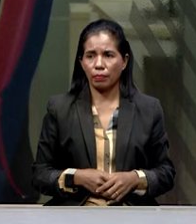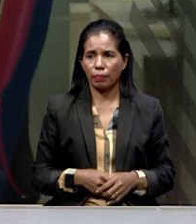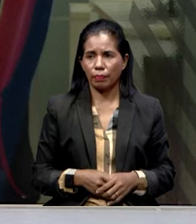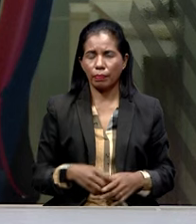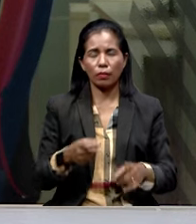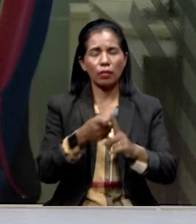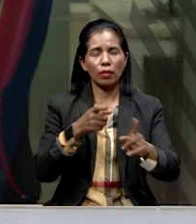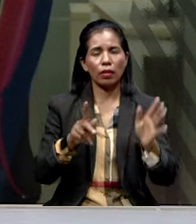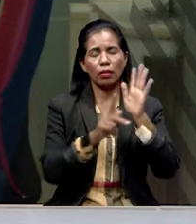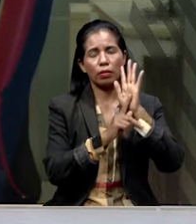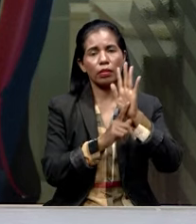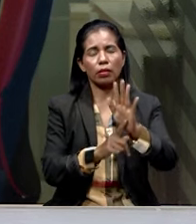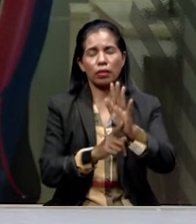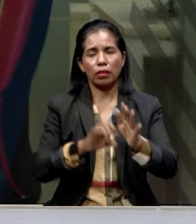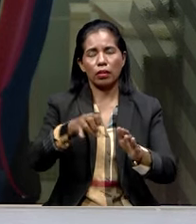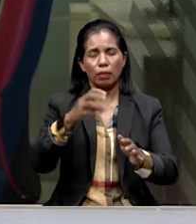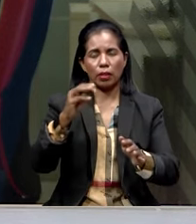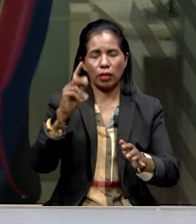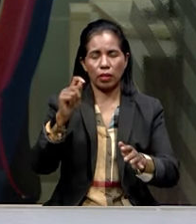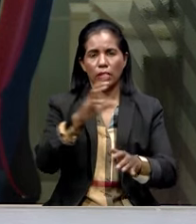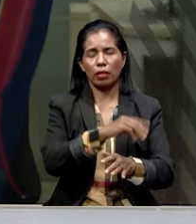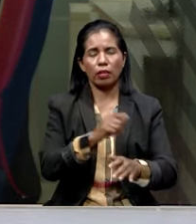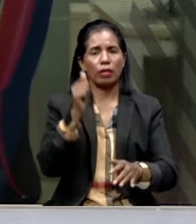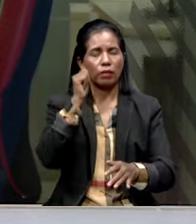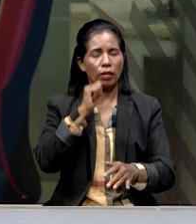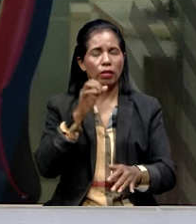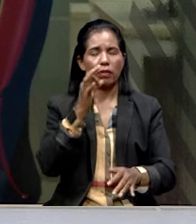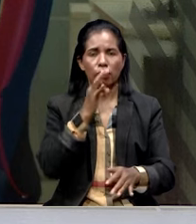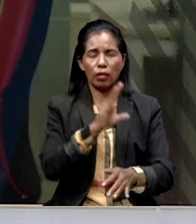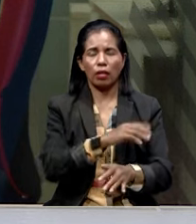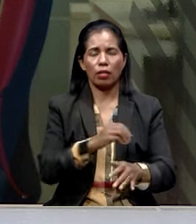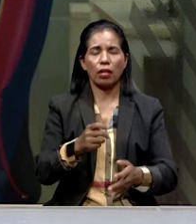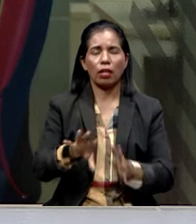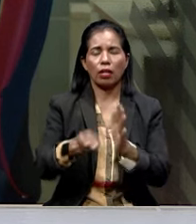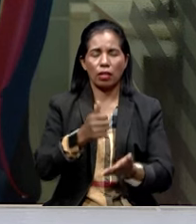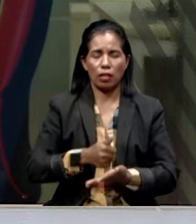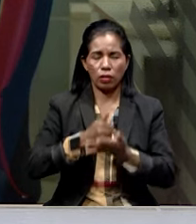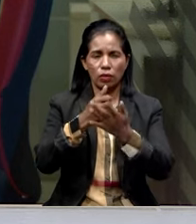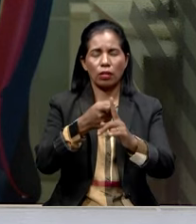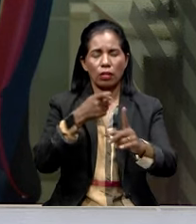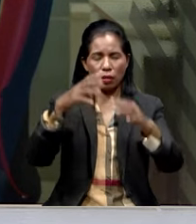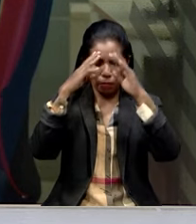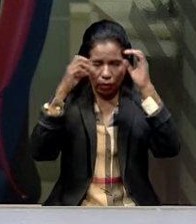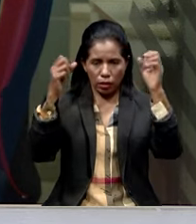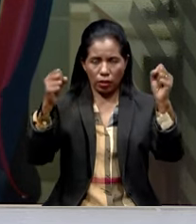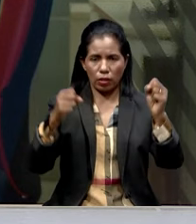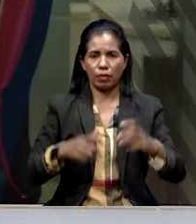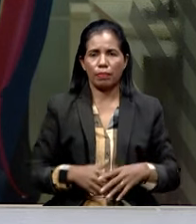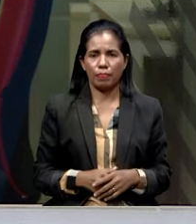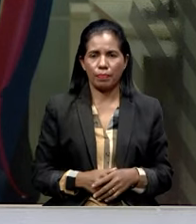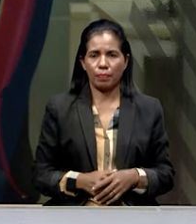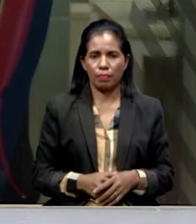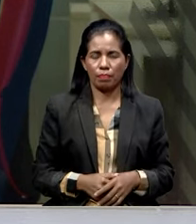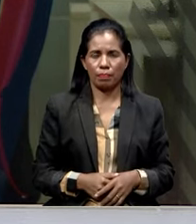Li Russi publicação Gemen TV e não falo Paulina reta na apoio assessoria assunto inclusão social Presidência República.